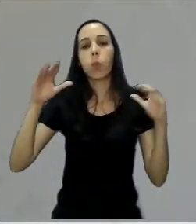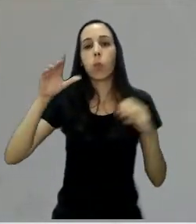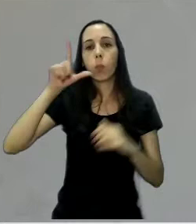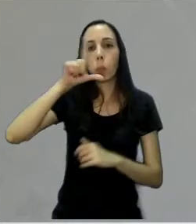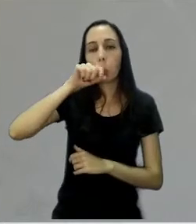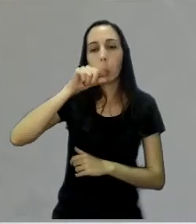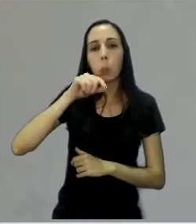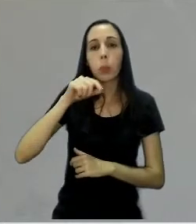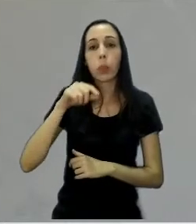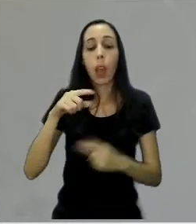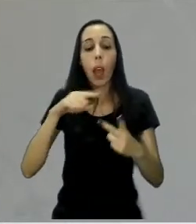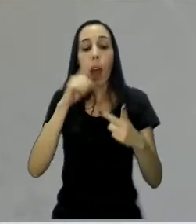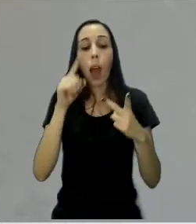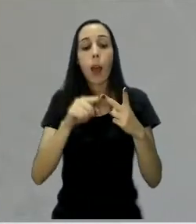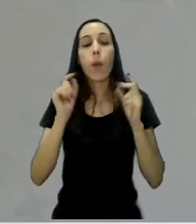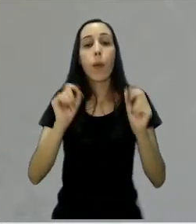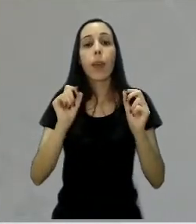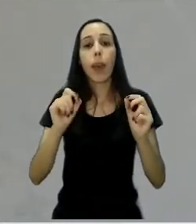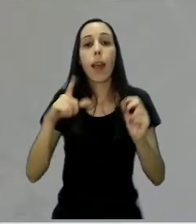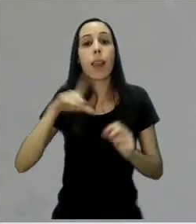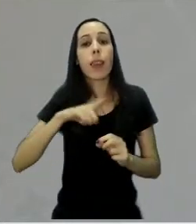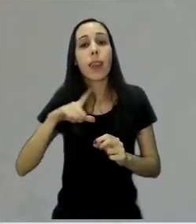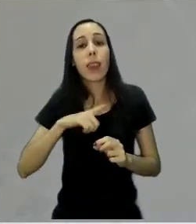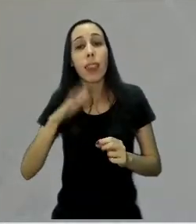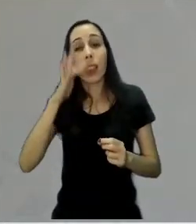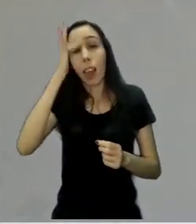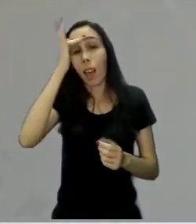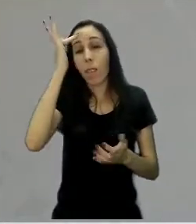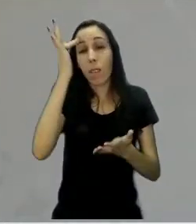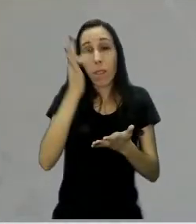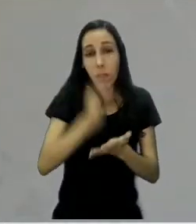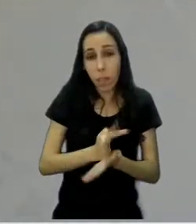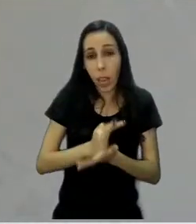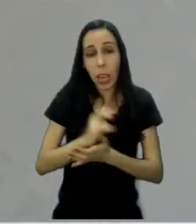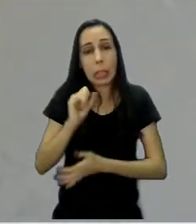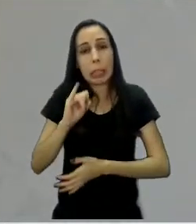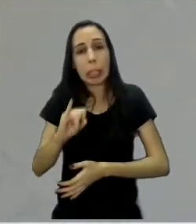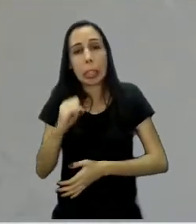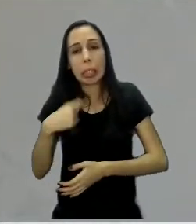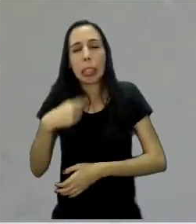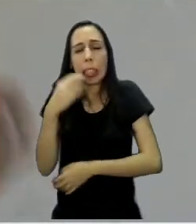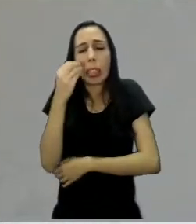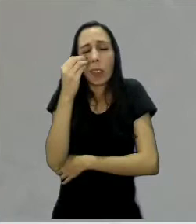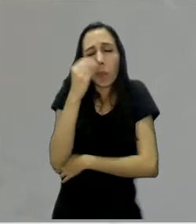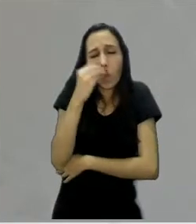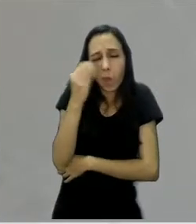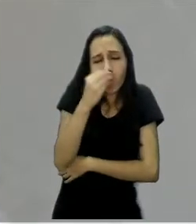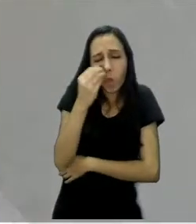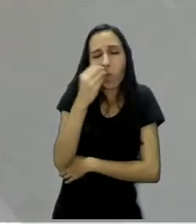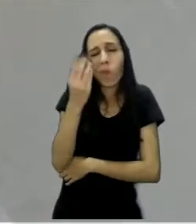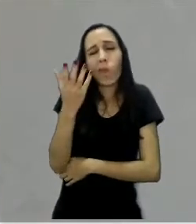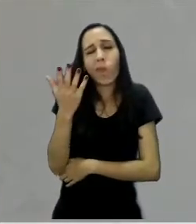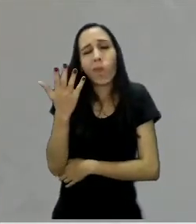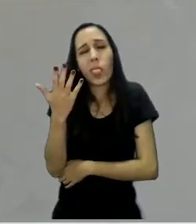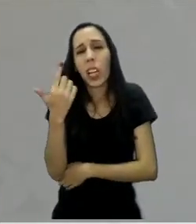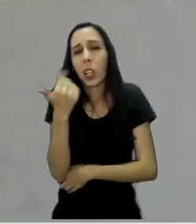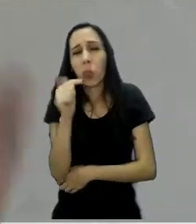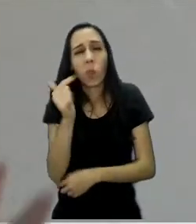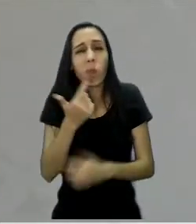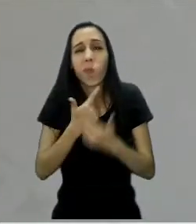segunda coisa, quando nós sofremos, é ter fé. Mesmo que a gente sinta fraco, mesmo que a